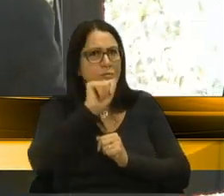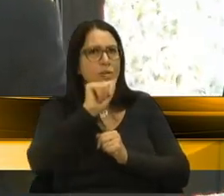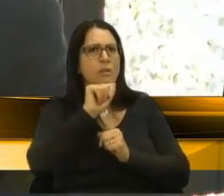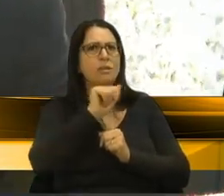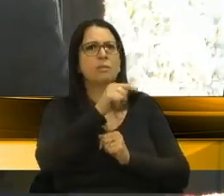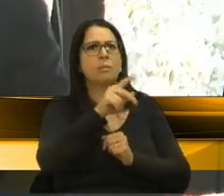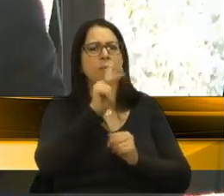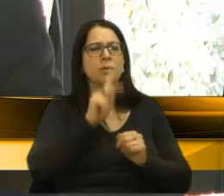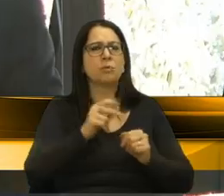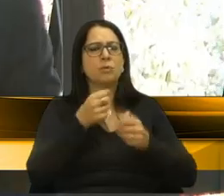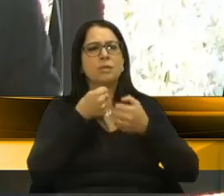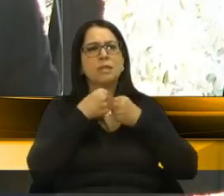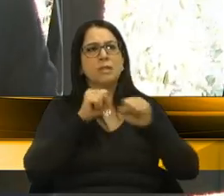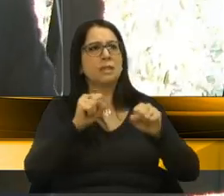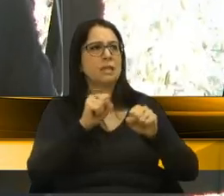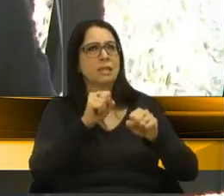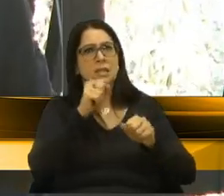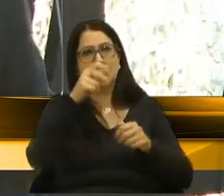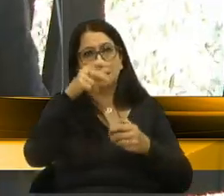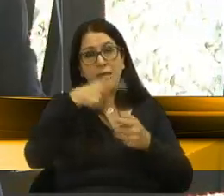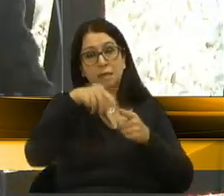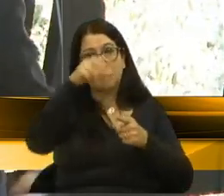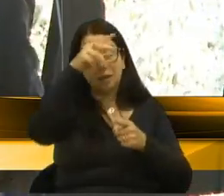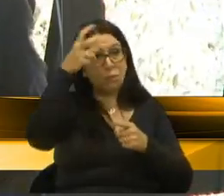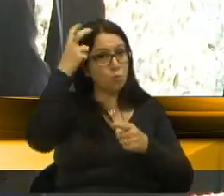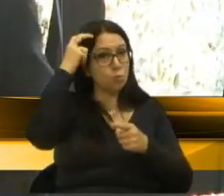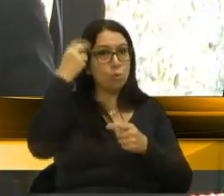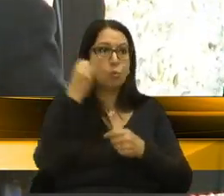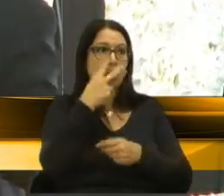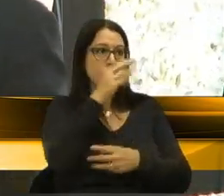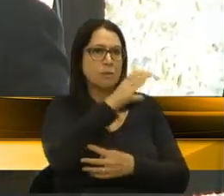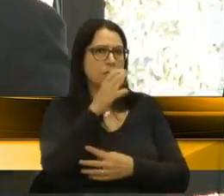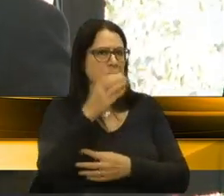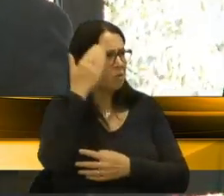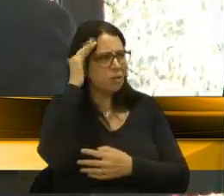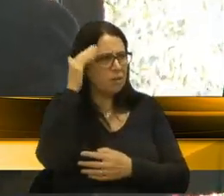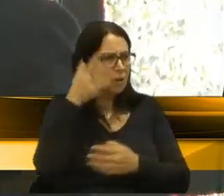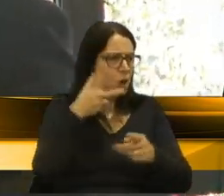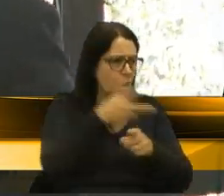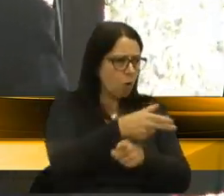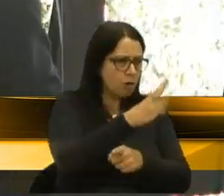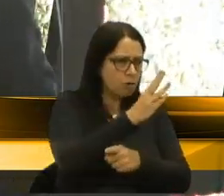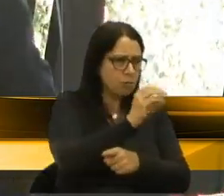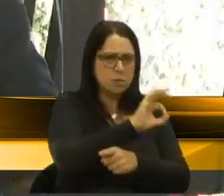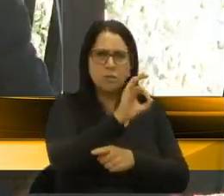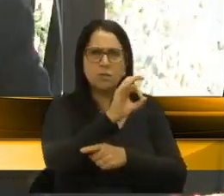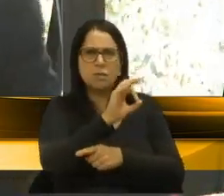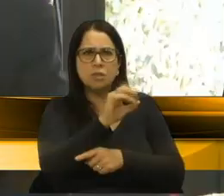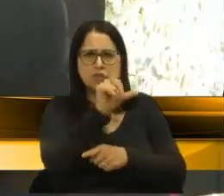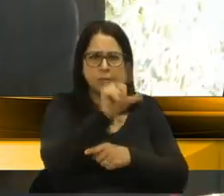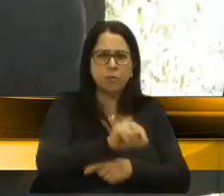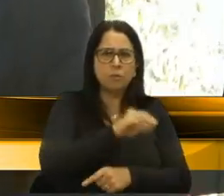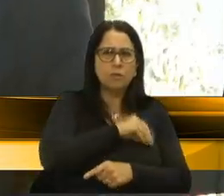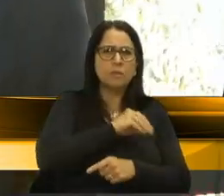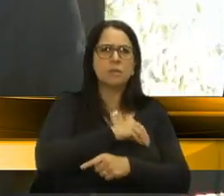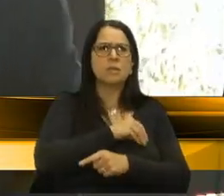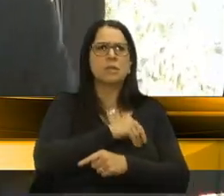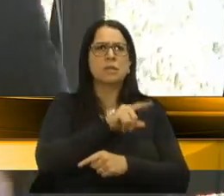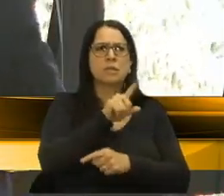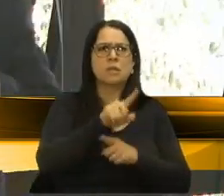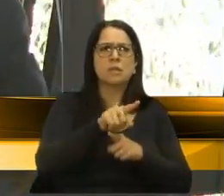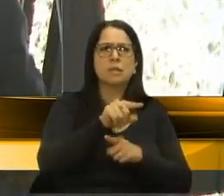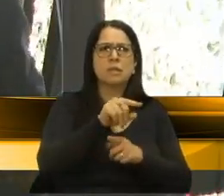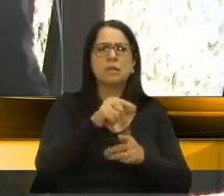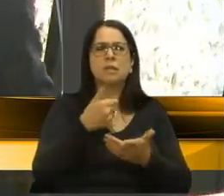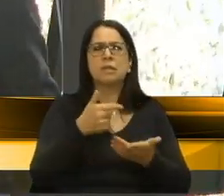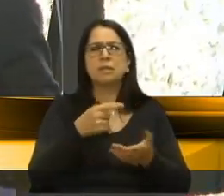Cultura, como CC. Então, eu não entendo mais nada. Corta 40%, diminui folha, déficit de 50 milhões,